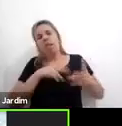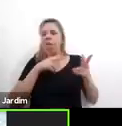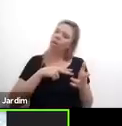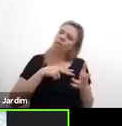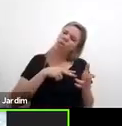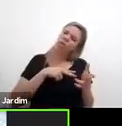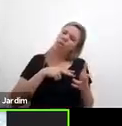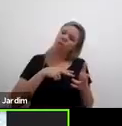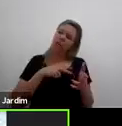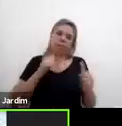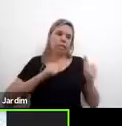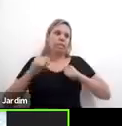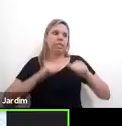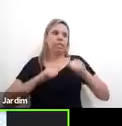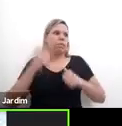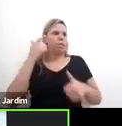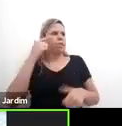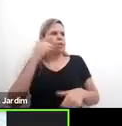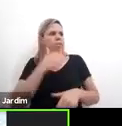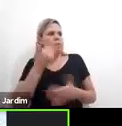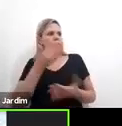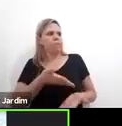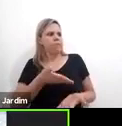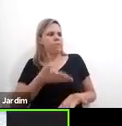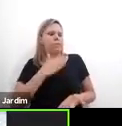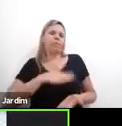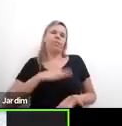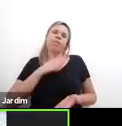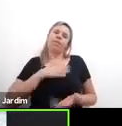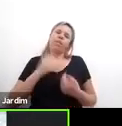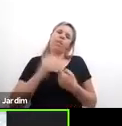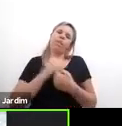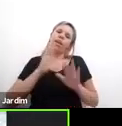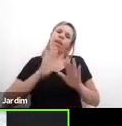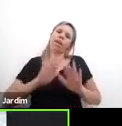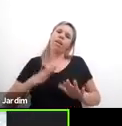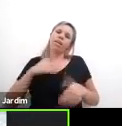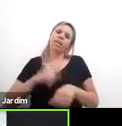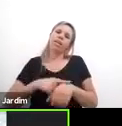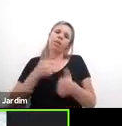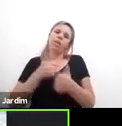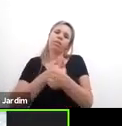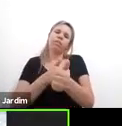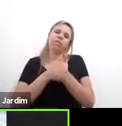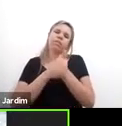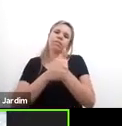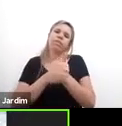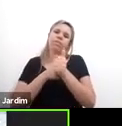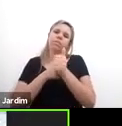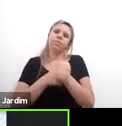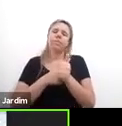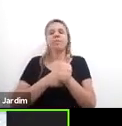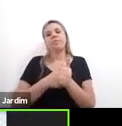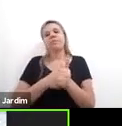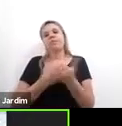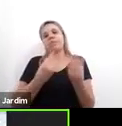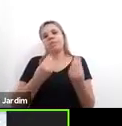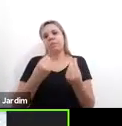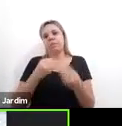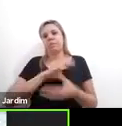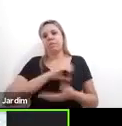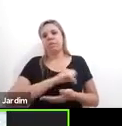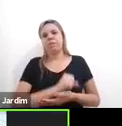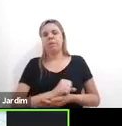estava desesperada, falei, ele morreu, e ela me acalmava. Então, ela ficou bastante tempo me acompanhando, muitas